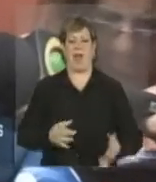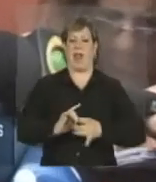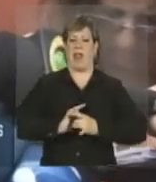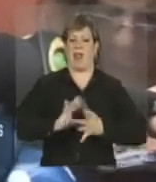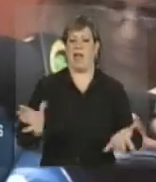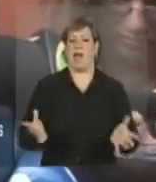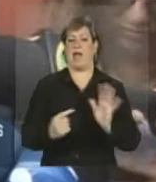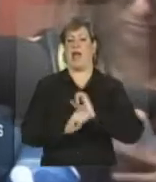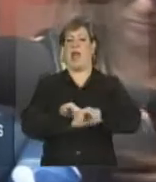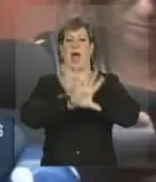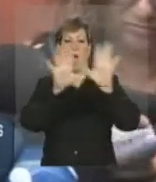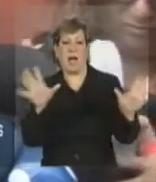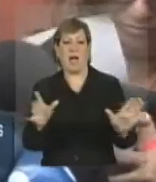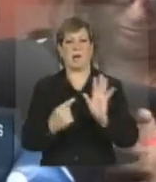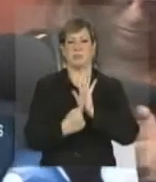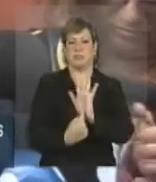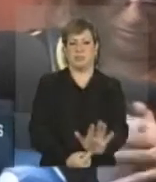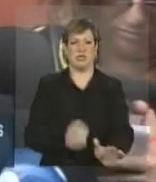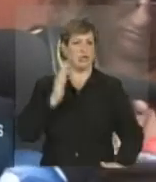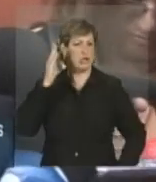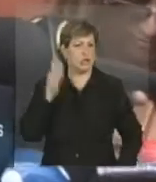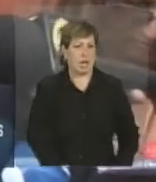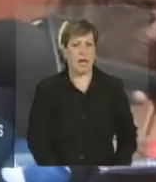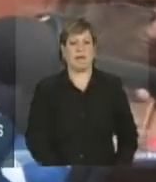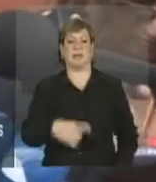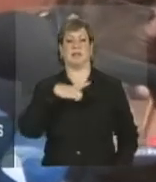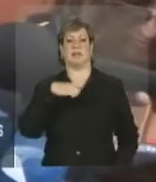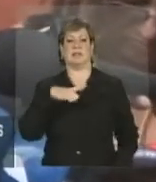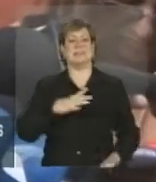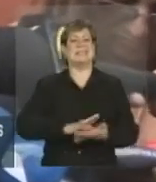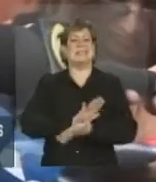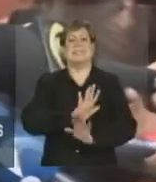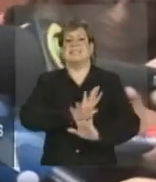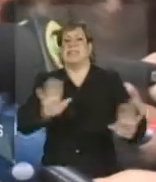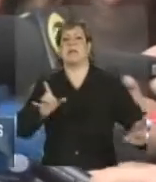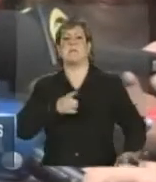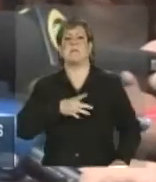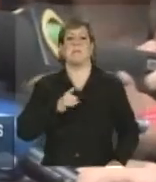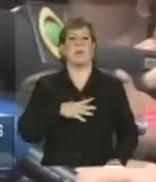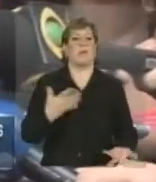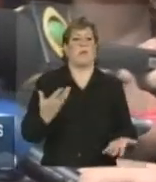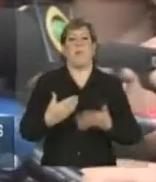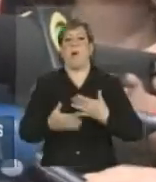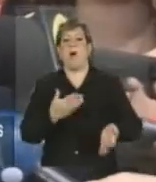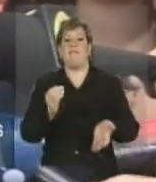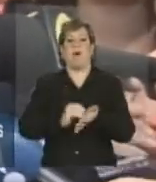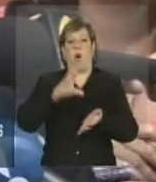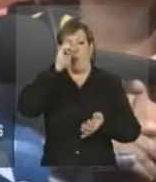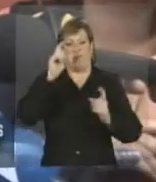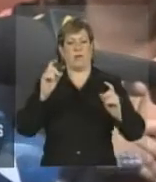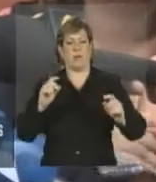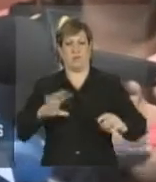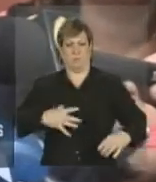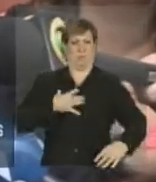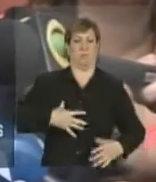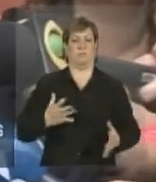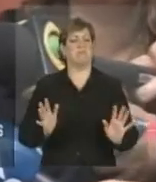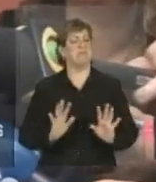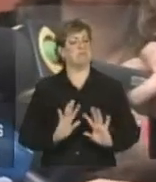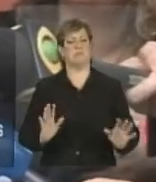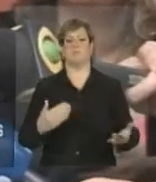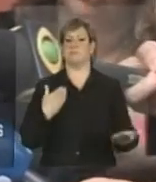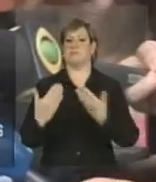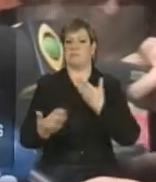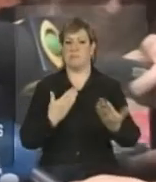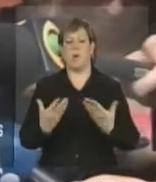com transparência, de maneira muito direta, sem temer que haja alguma incompreensão indevida. Isso aí em